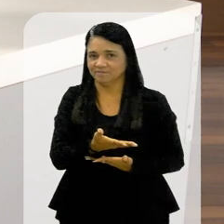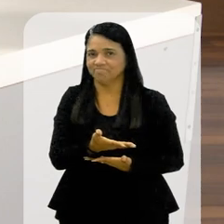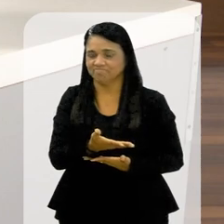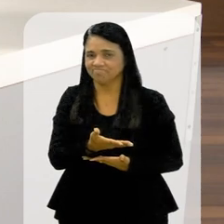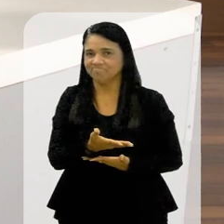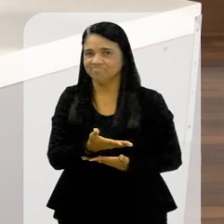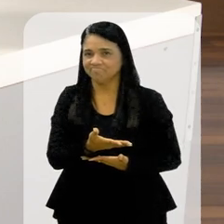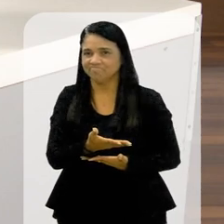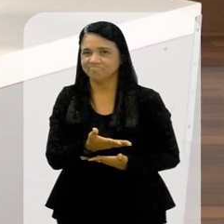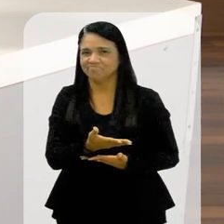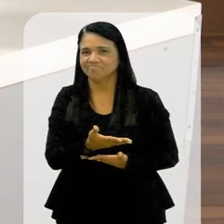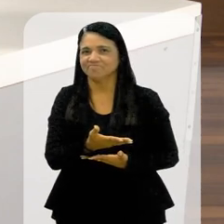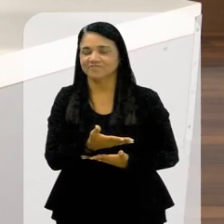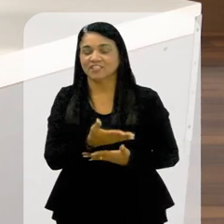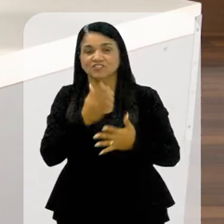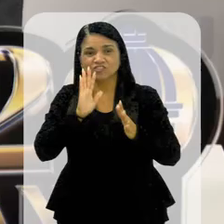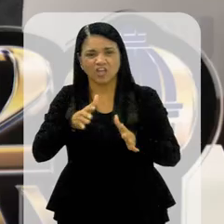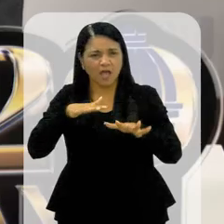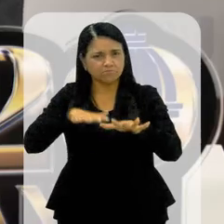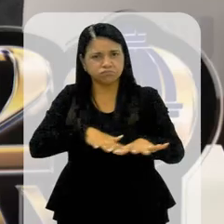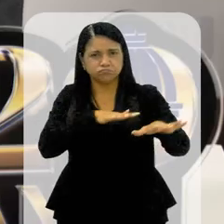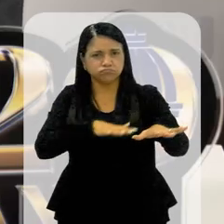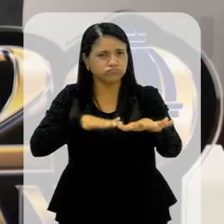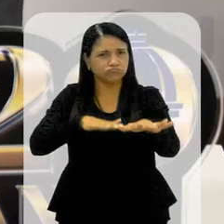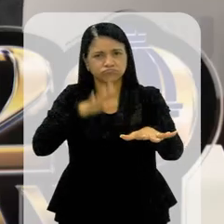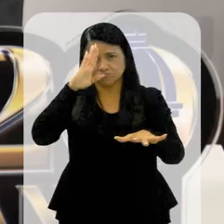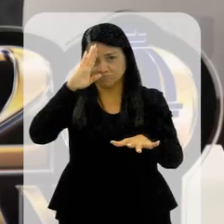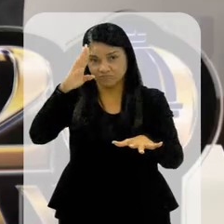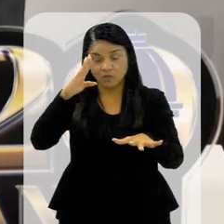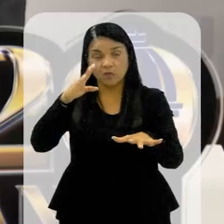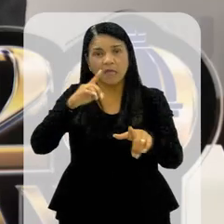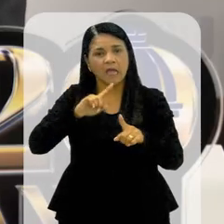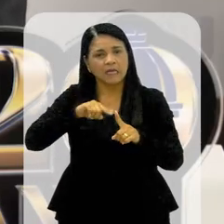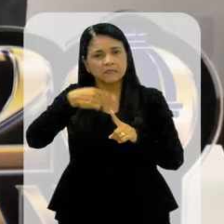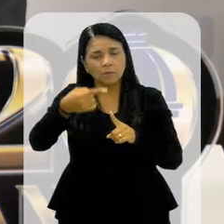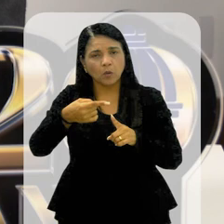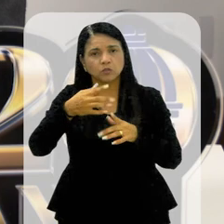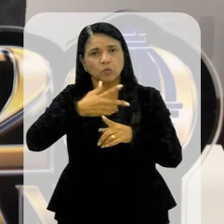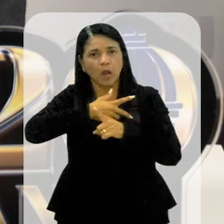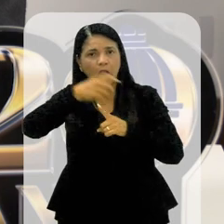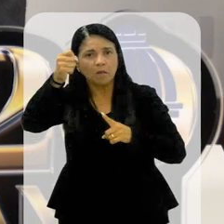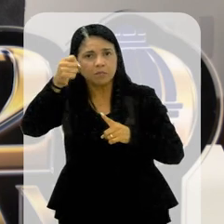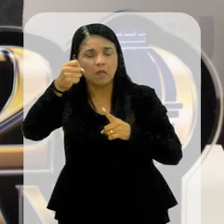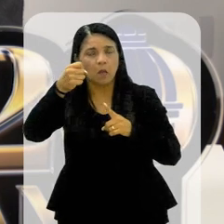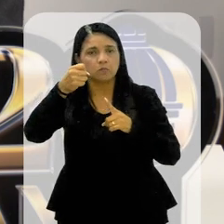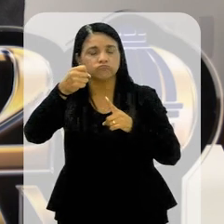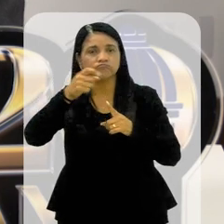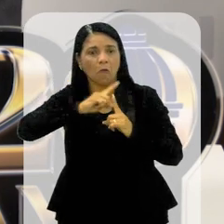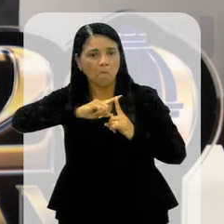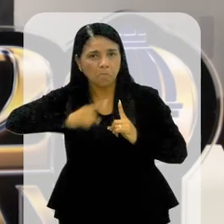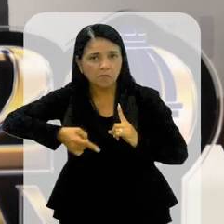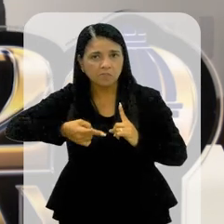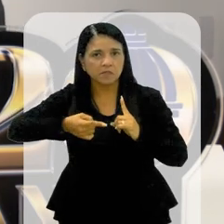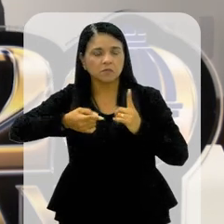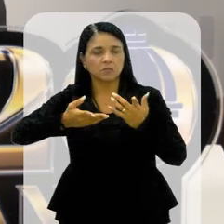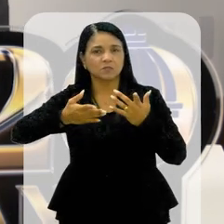isso é um absurdo. É um absurdo. Né? Já passou no desfile principal? Sim, claro. Por que não passar no desfile? Mais uma vez, o Cristo é, sim, é